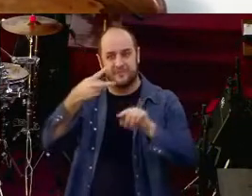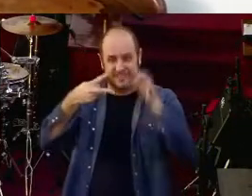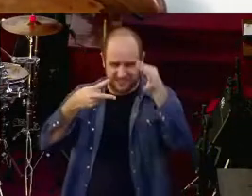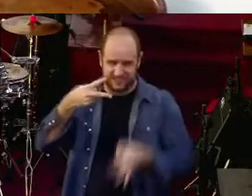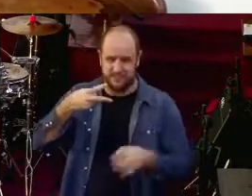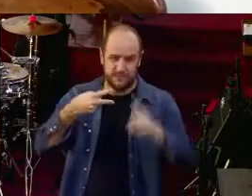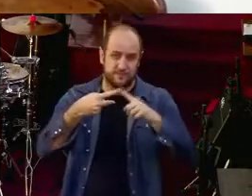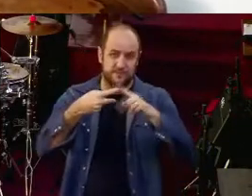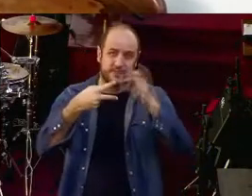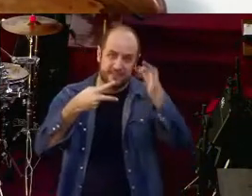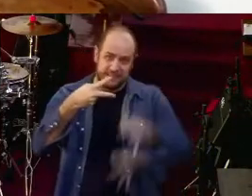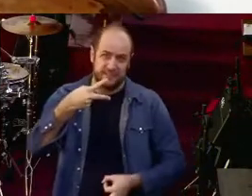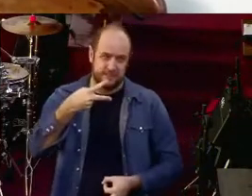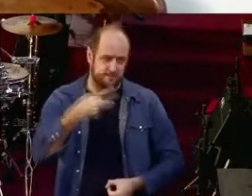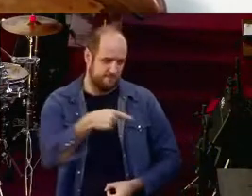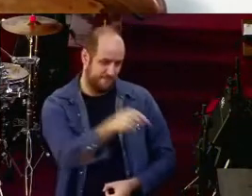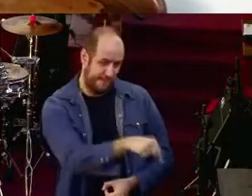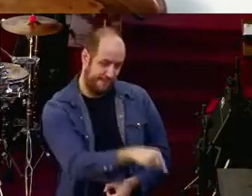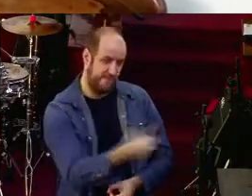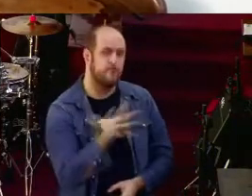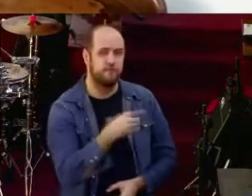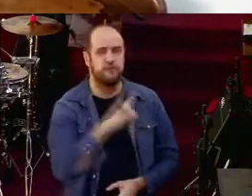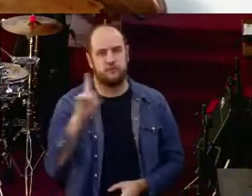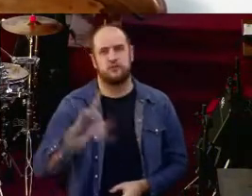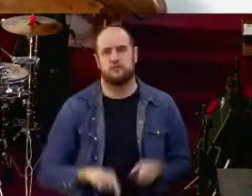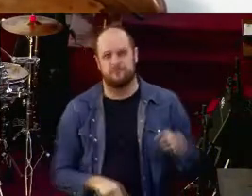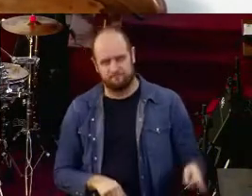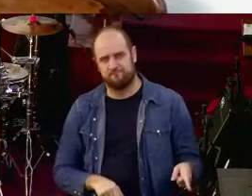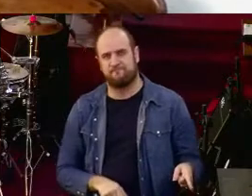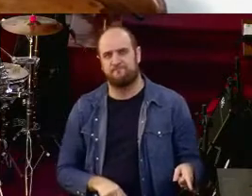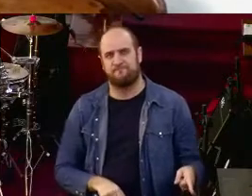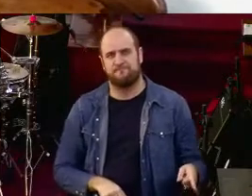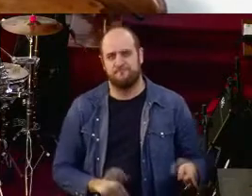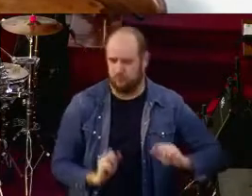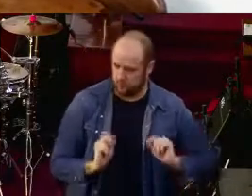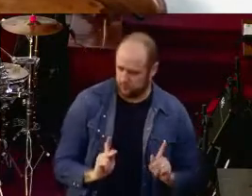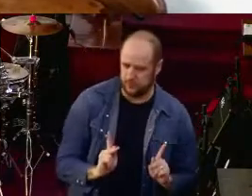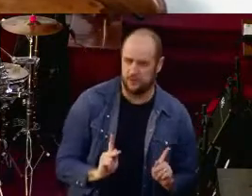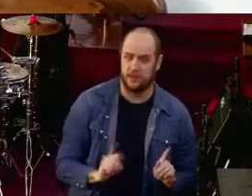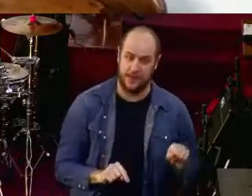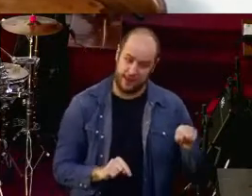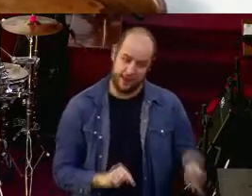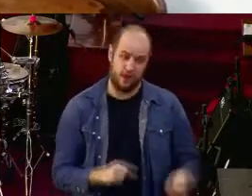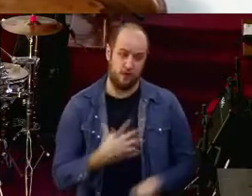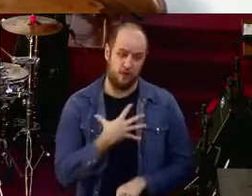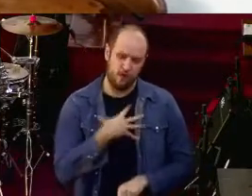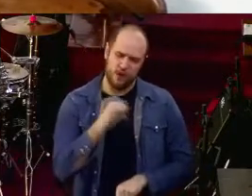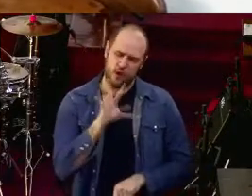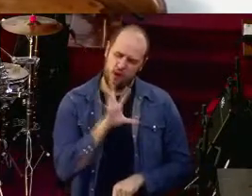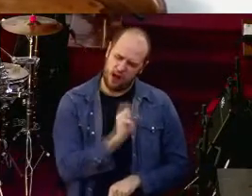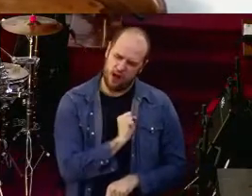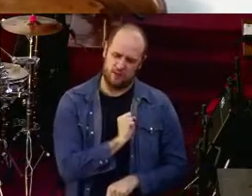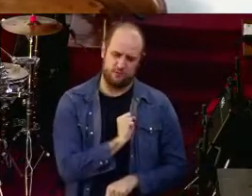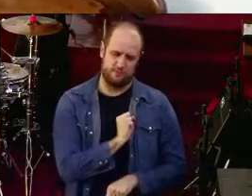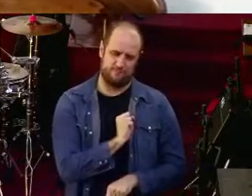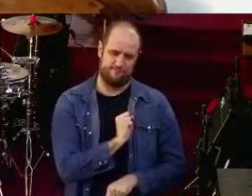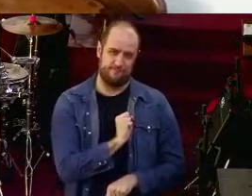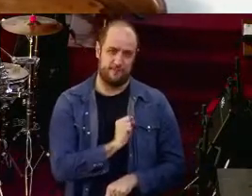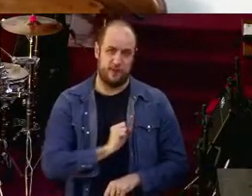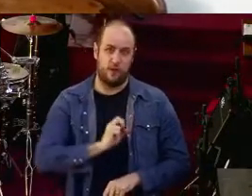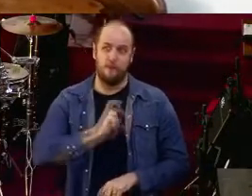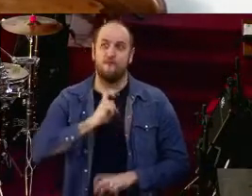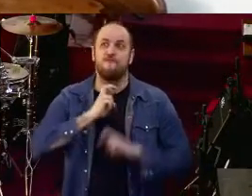estava realmente o Filho de Deus. Este é o meu Filho amado, em quem me comprazo. Este é o meu Filho amado, o